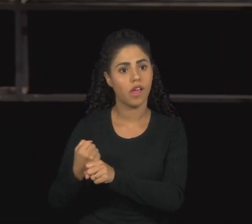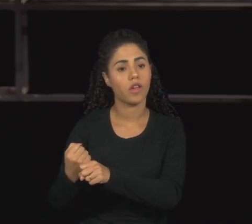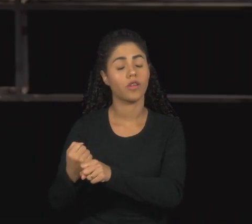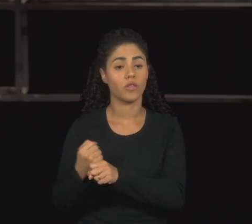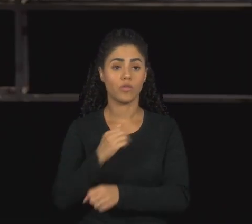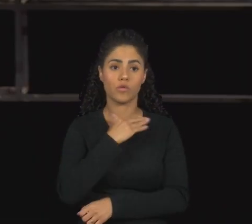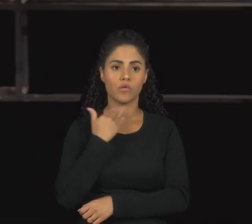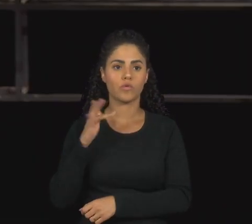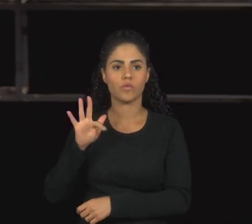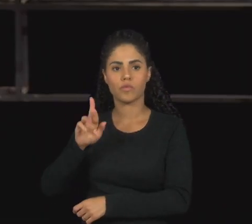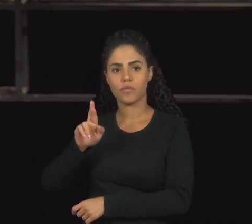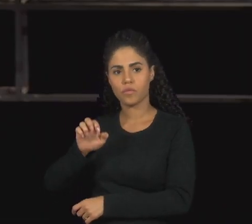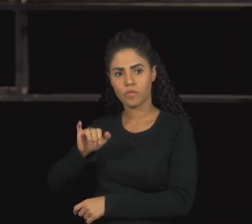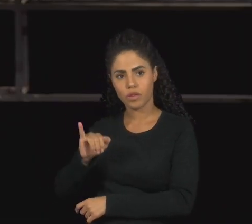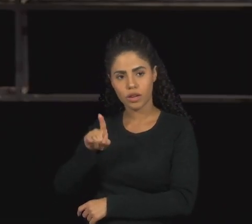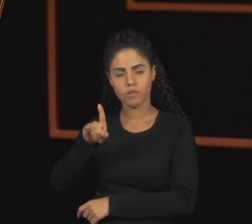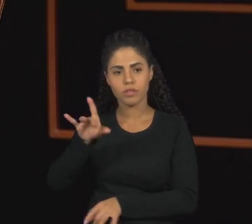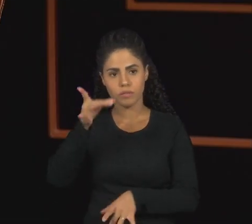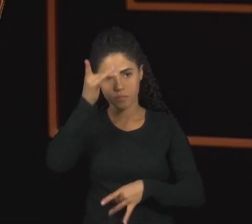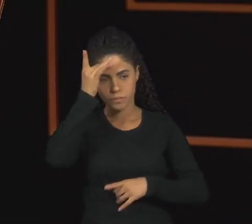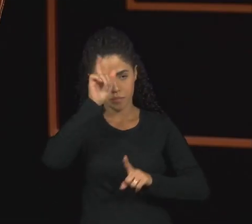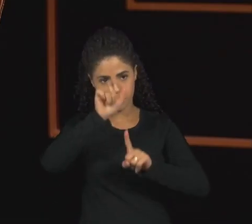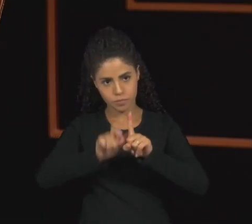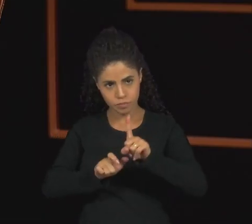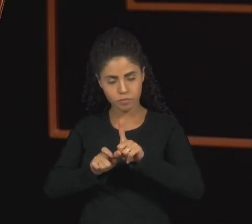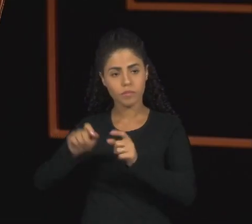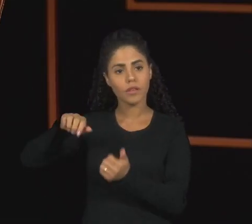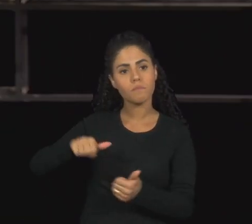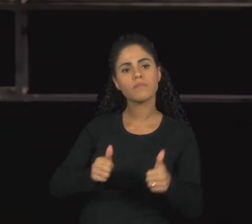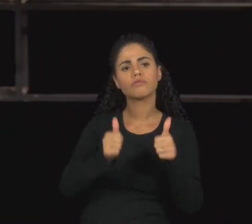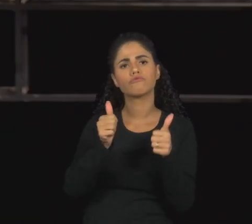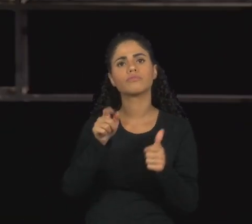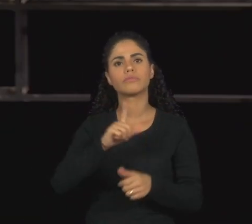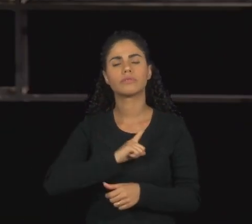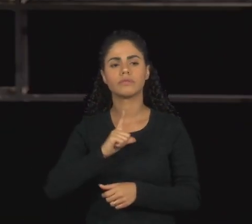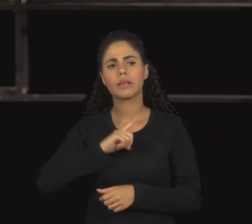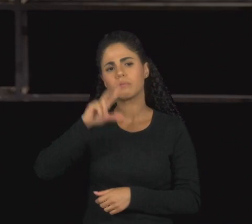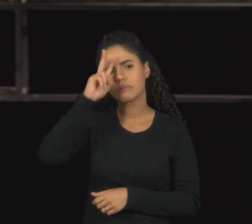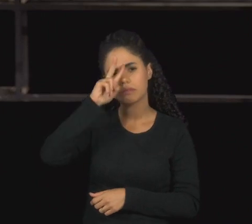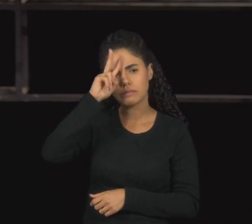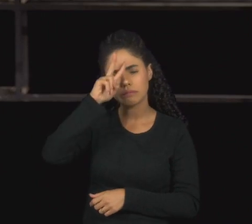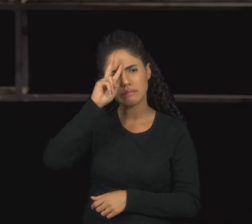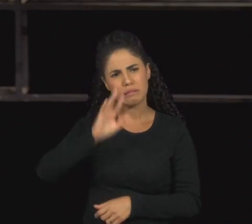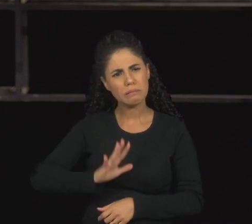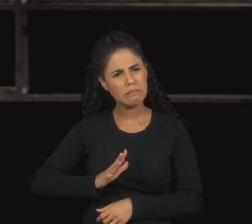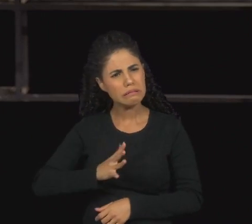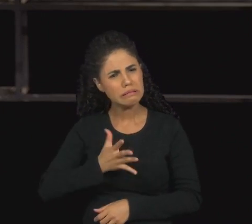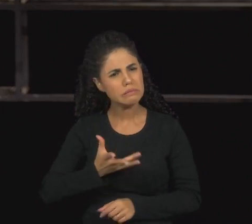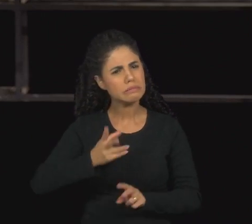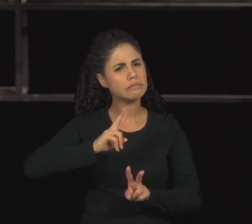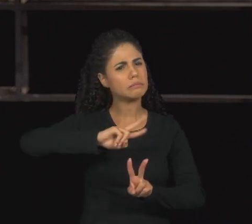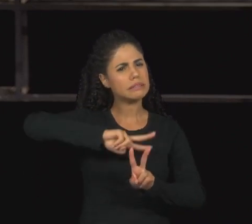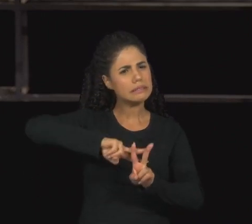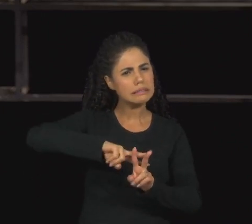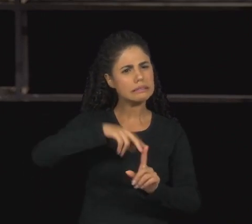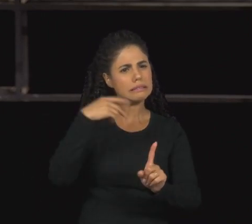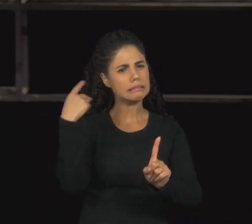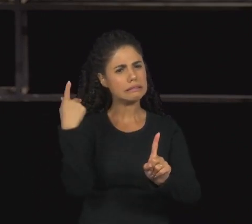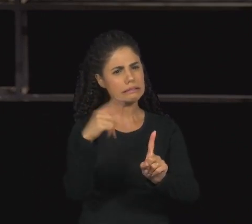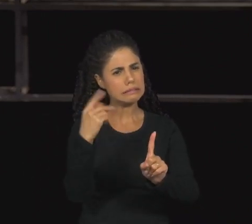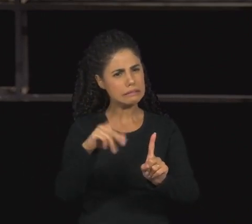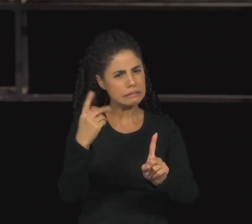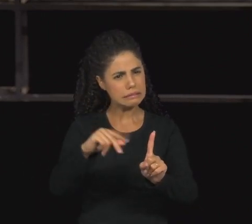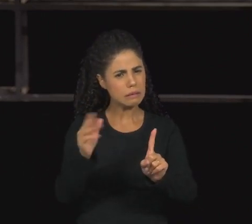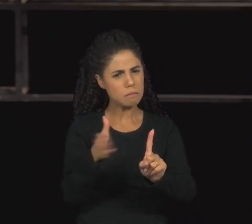você interpretou no cinema, no filme Batismo de Sangue. É uma história terrível, né, sobre prisões e torturas, né, ocorridas na época